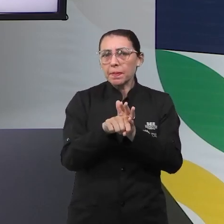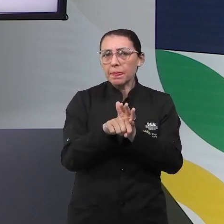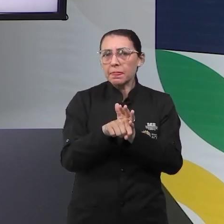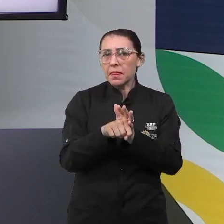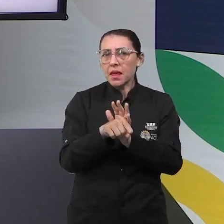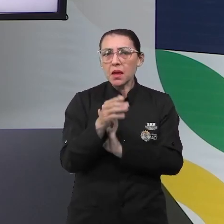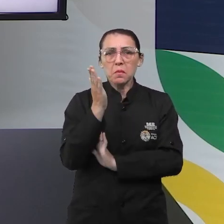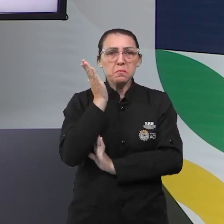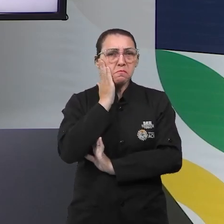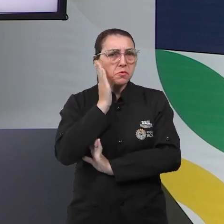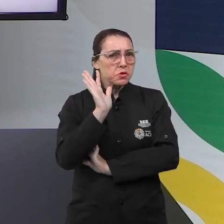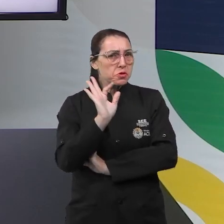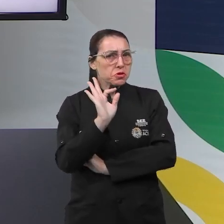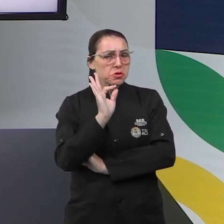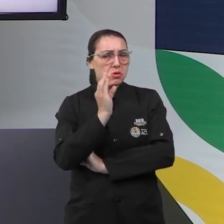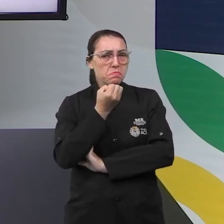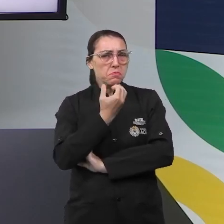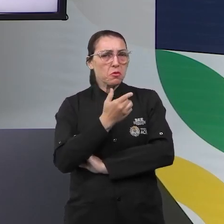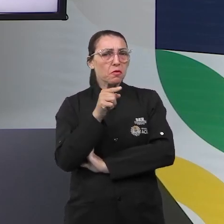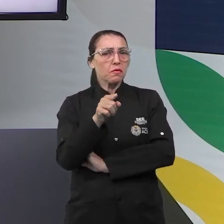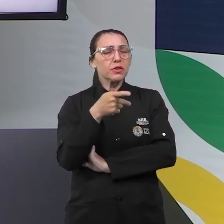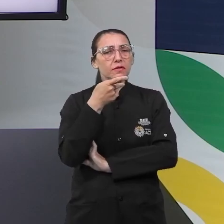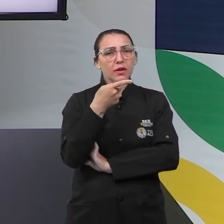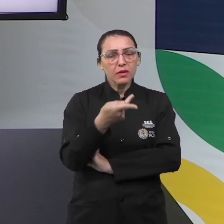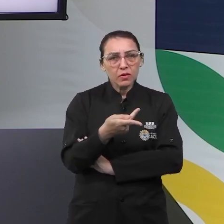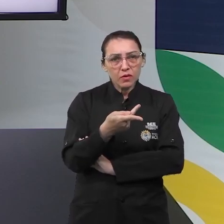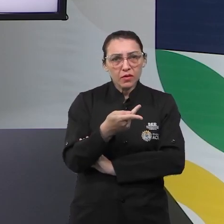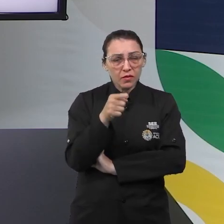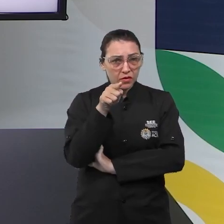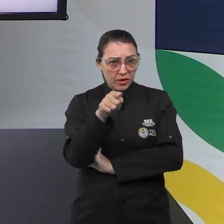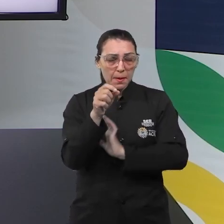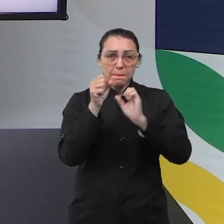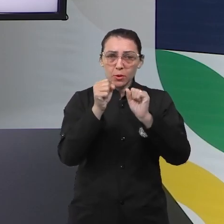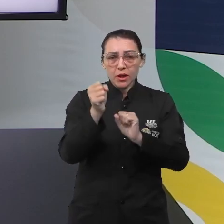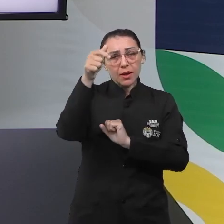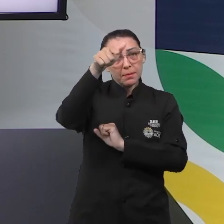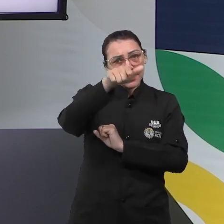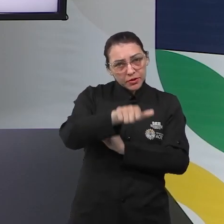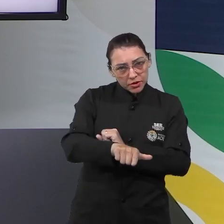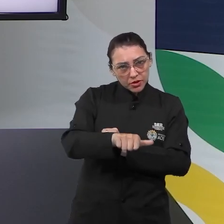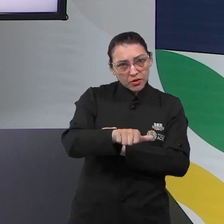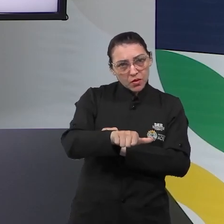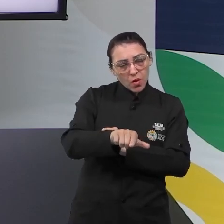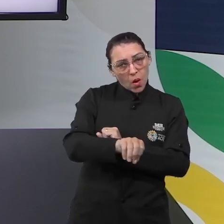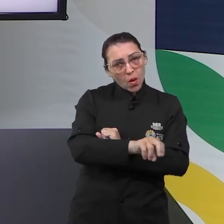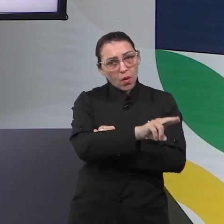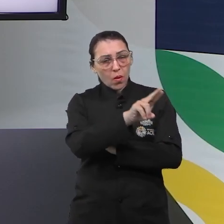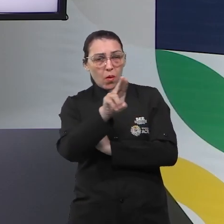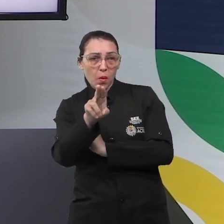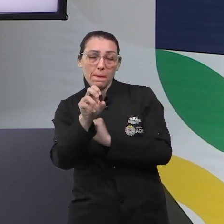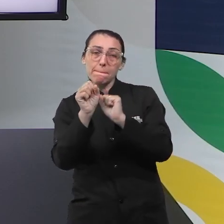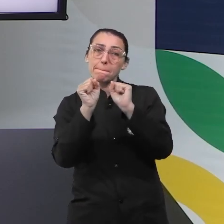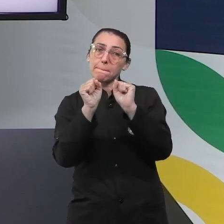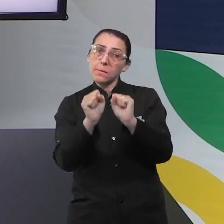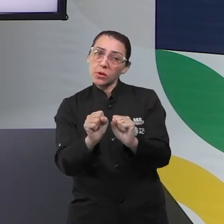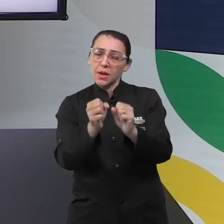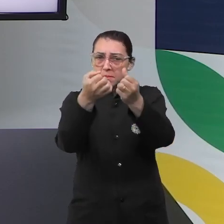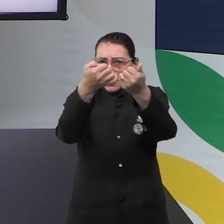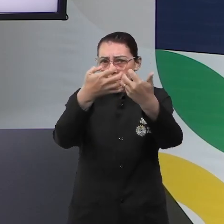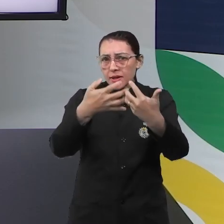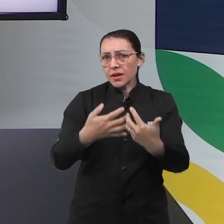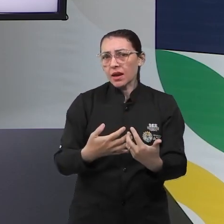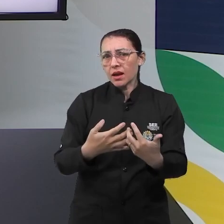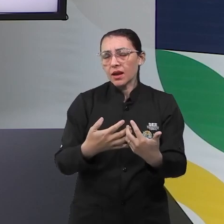não consegui entender bem o que você disse. Será que você poderia repetir ou será que você poderia me